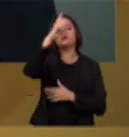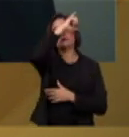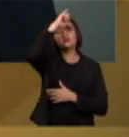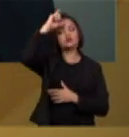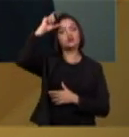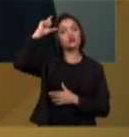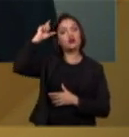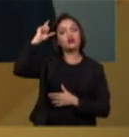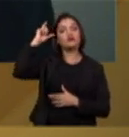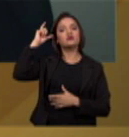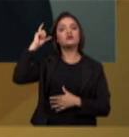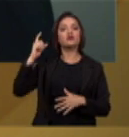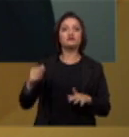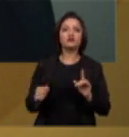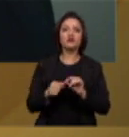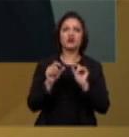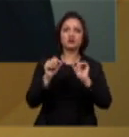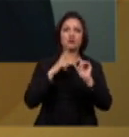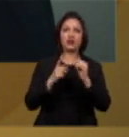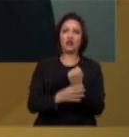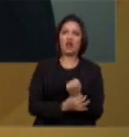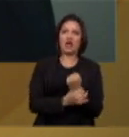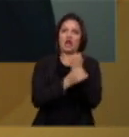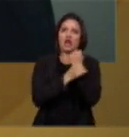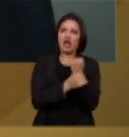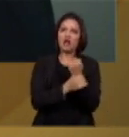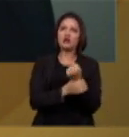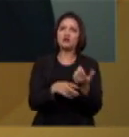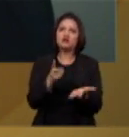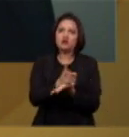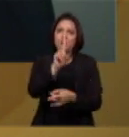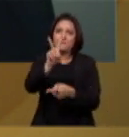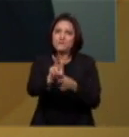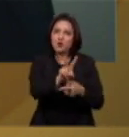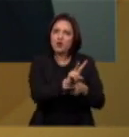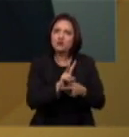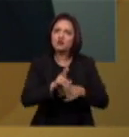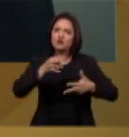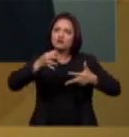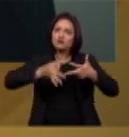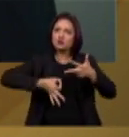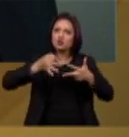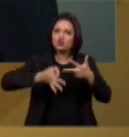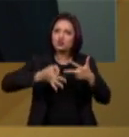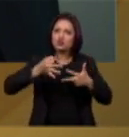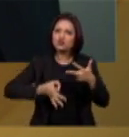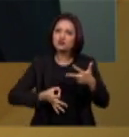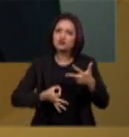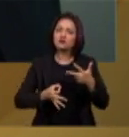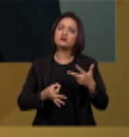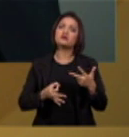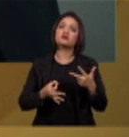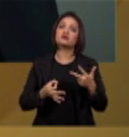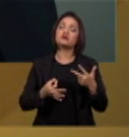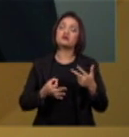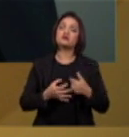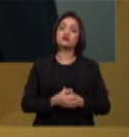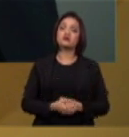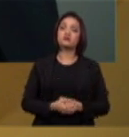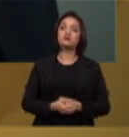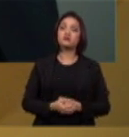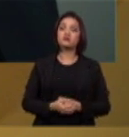em homenagem à garantia fundamental de proteção, ato jurídico perfeito, conclui